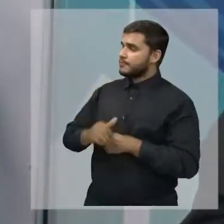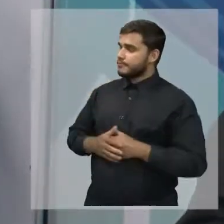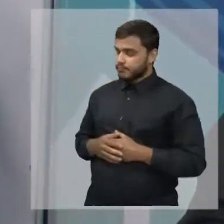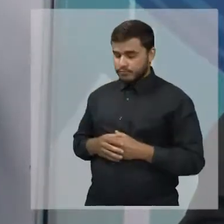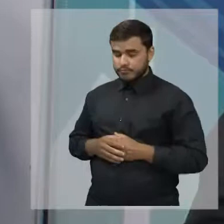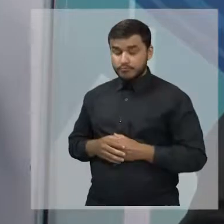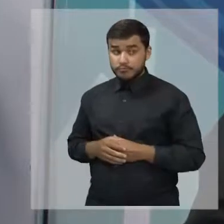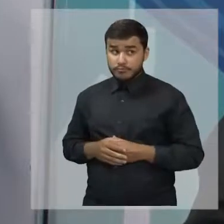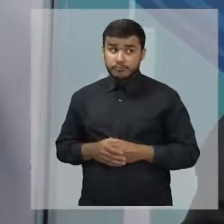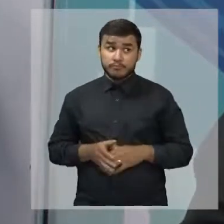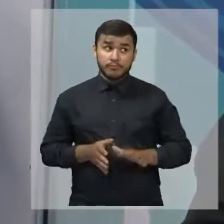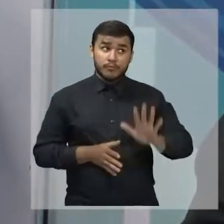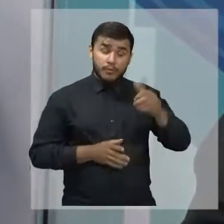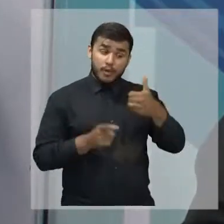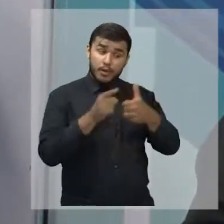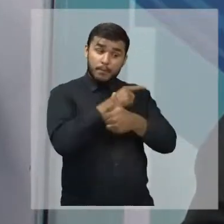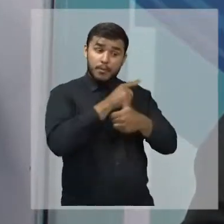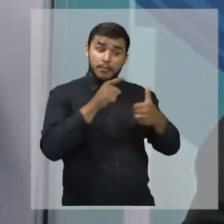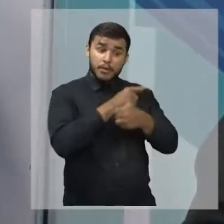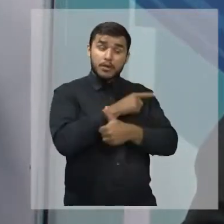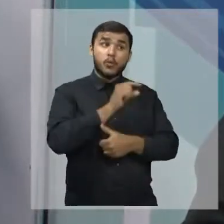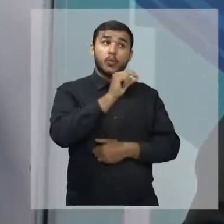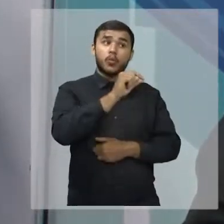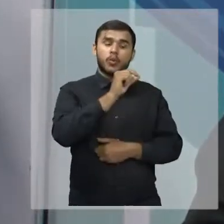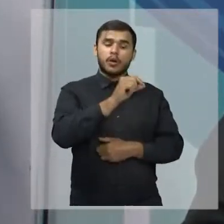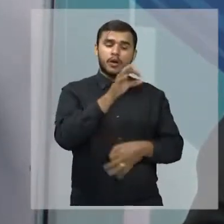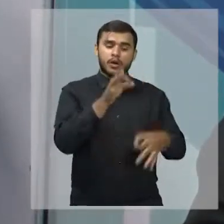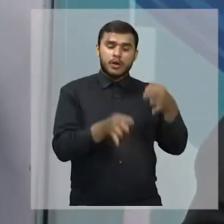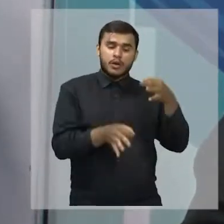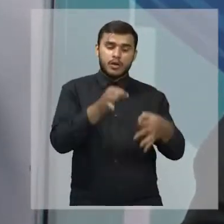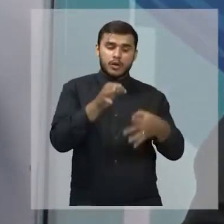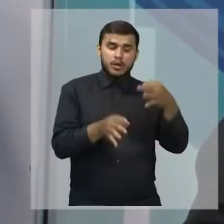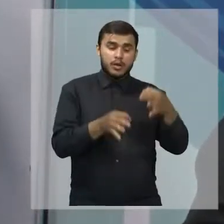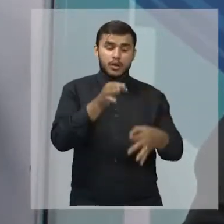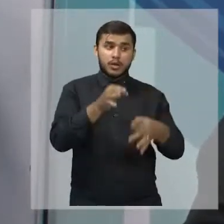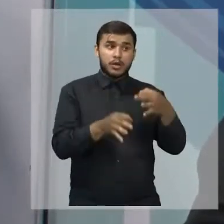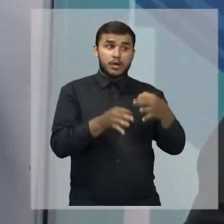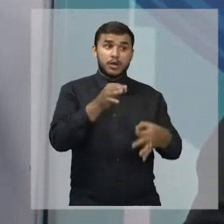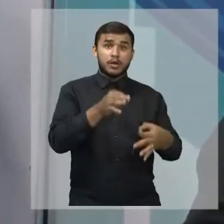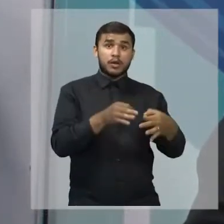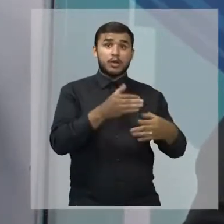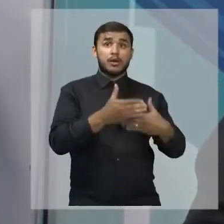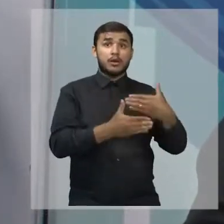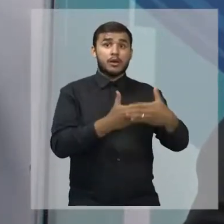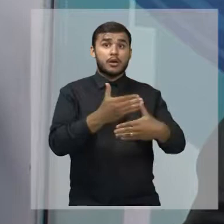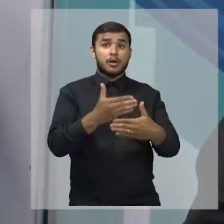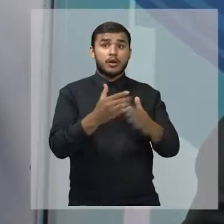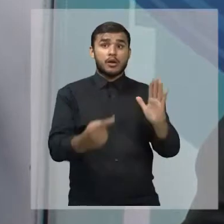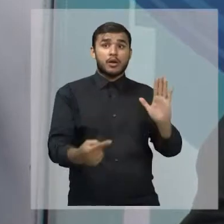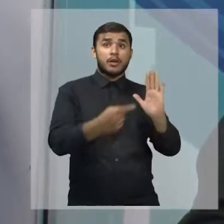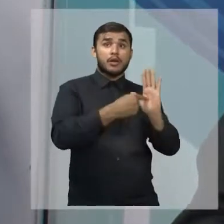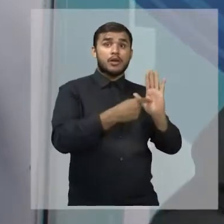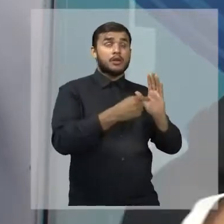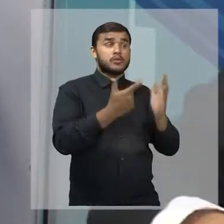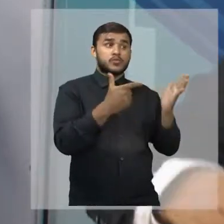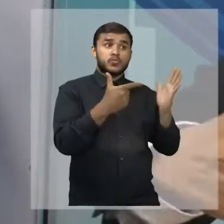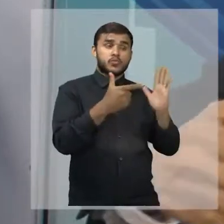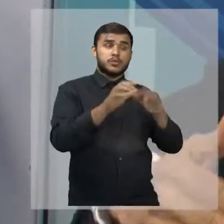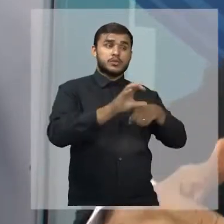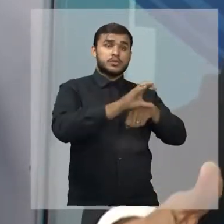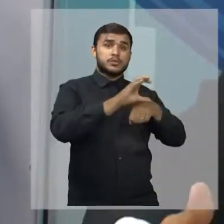que o cidadão só pode ser preso depois da decisão penal condenatória. Não está escrito isso na Constituição.